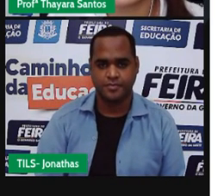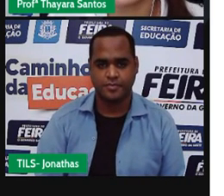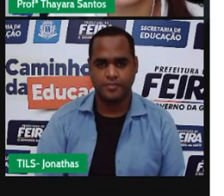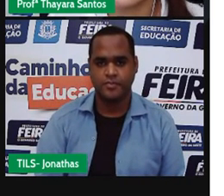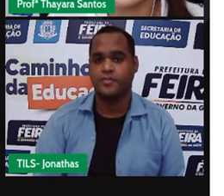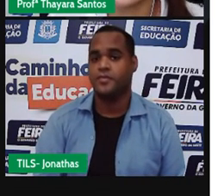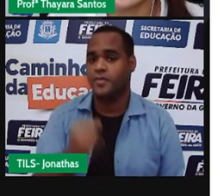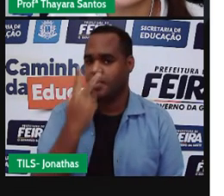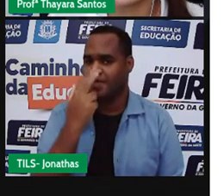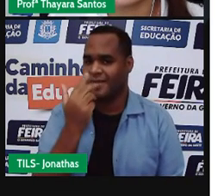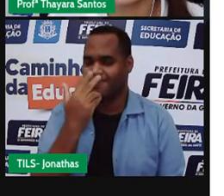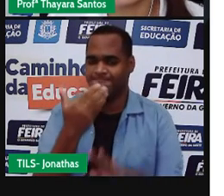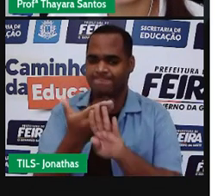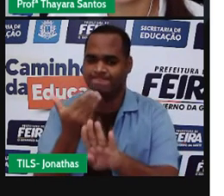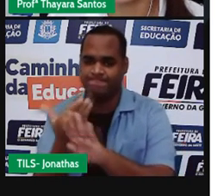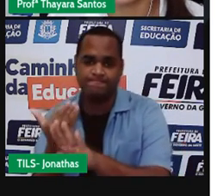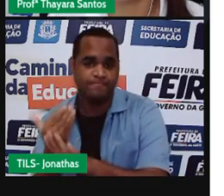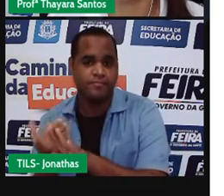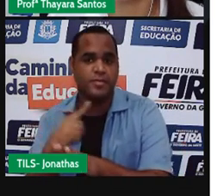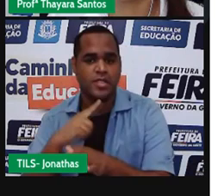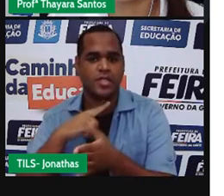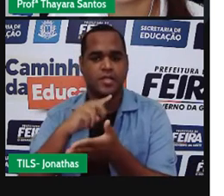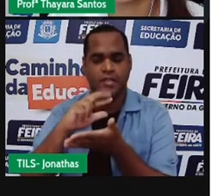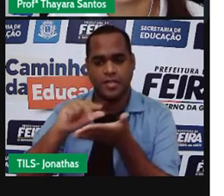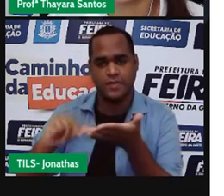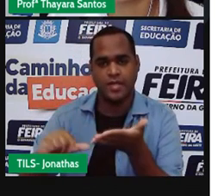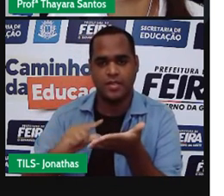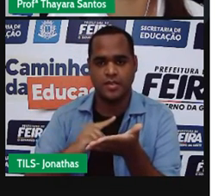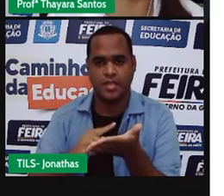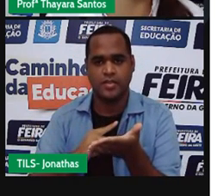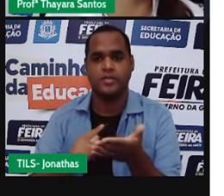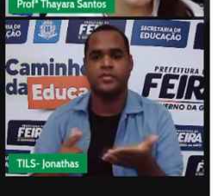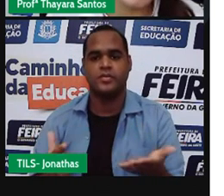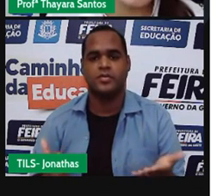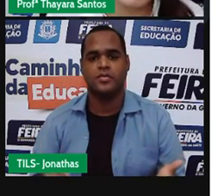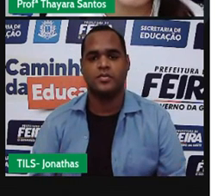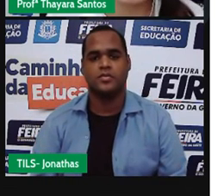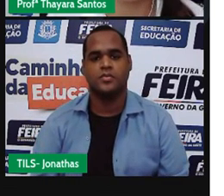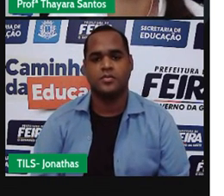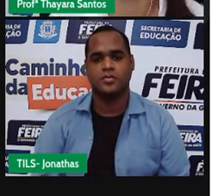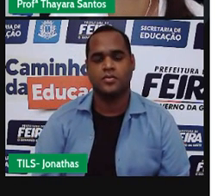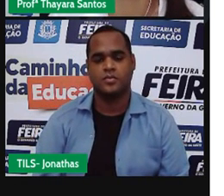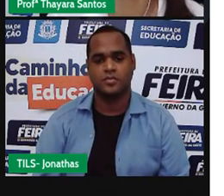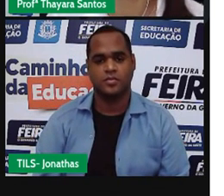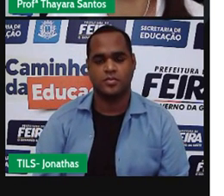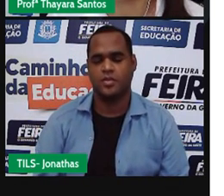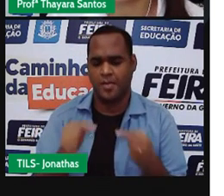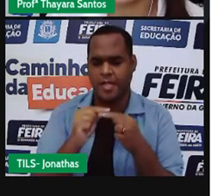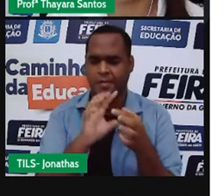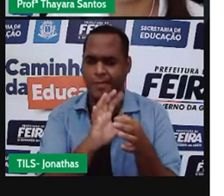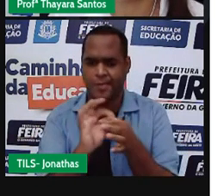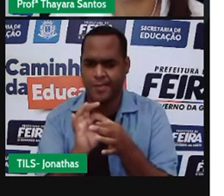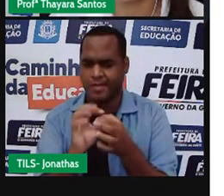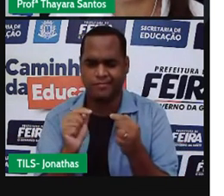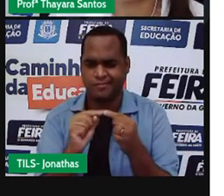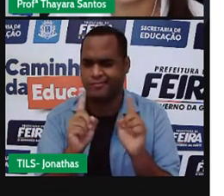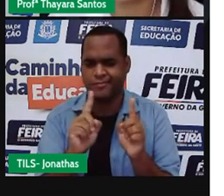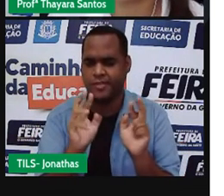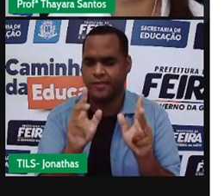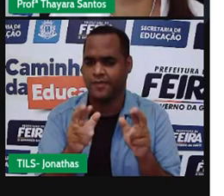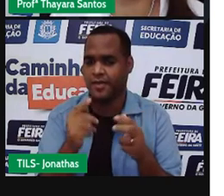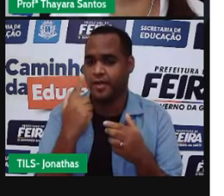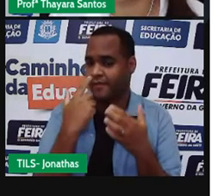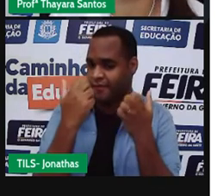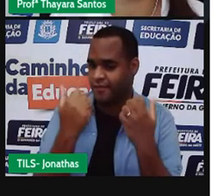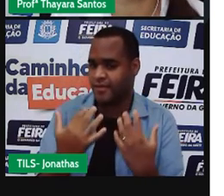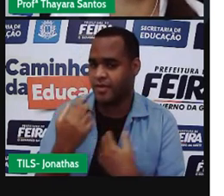moléculas muito afastadas e tem forma variável deixa eu ver aqui não é o par correspondente só que claro eu já dei um